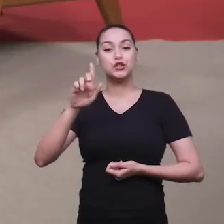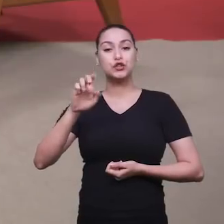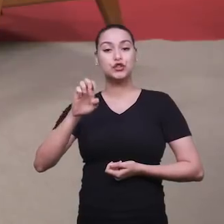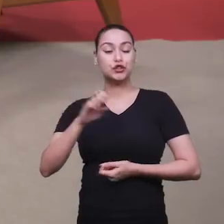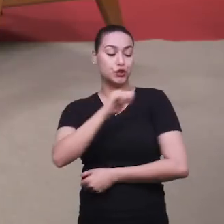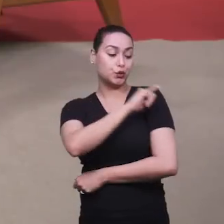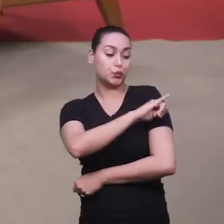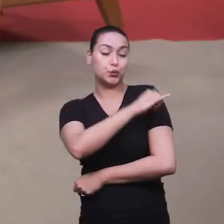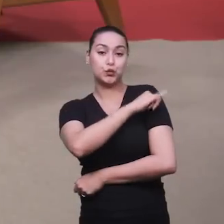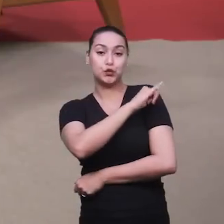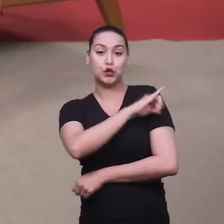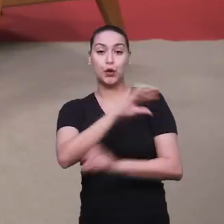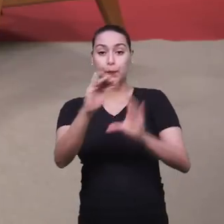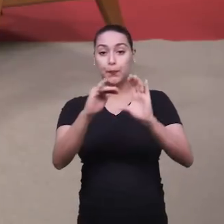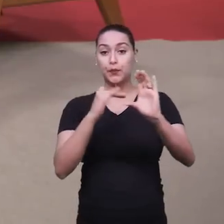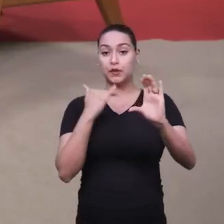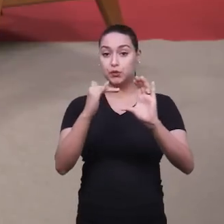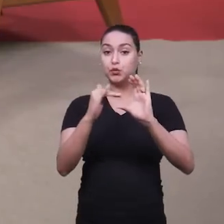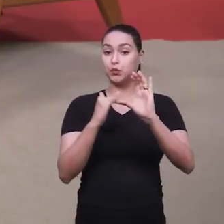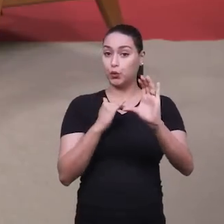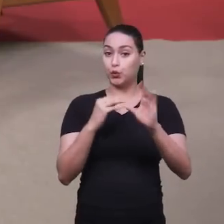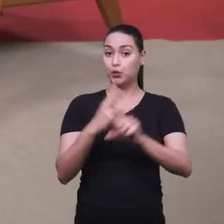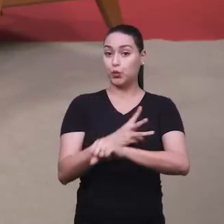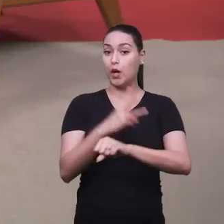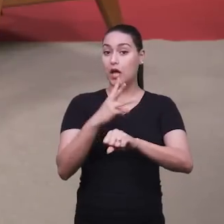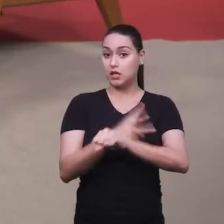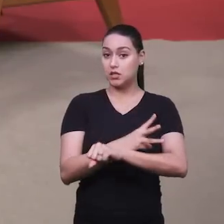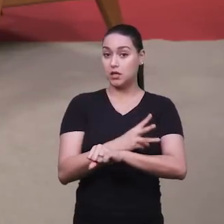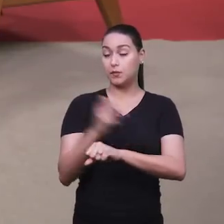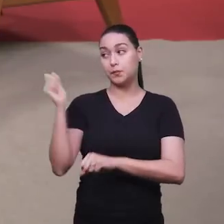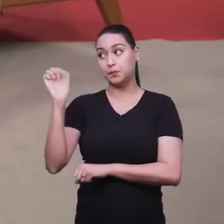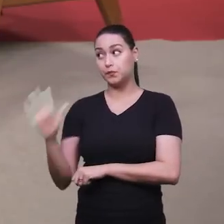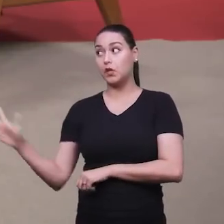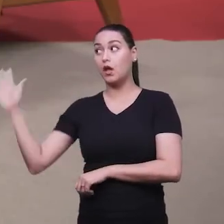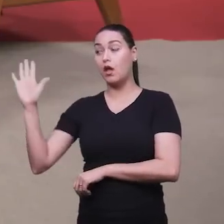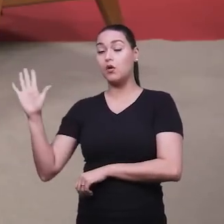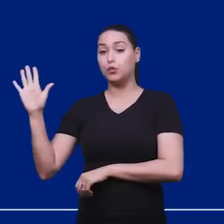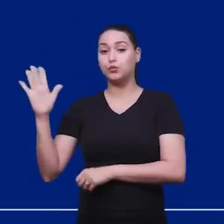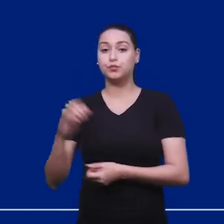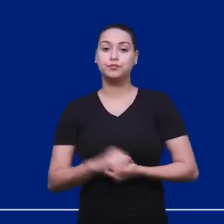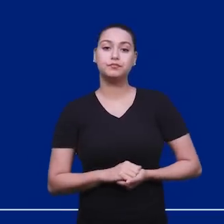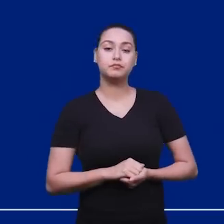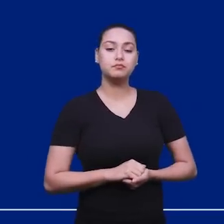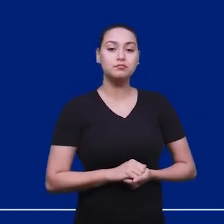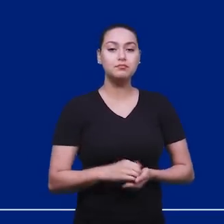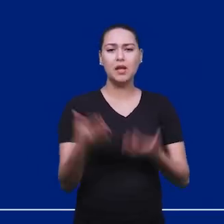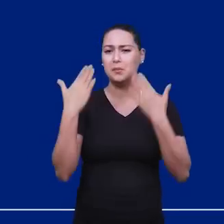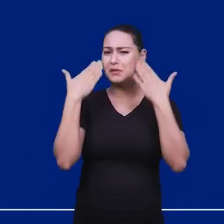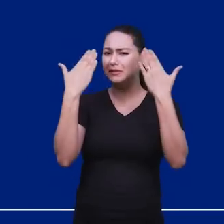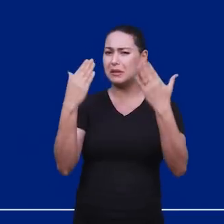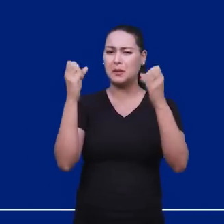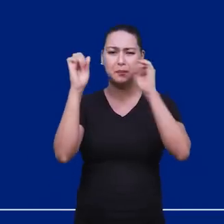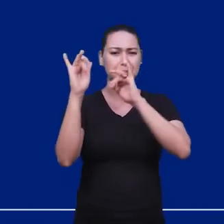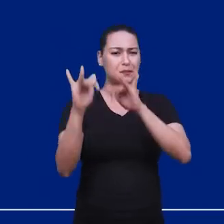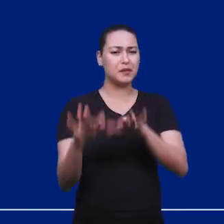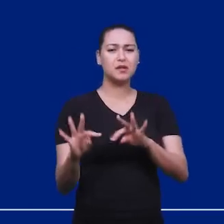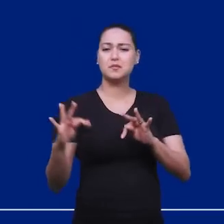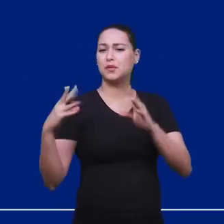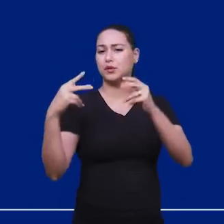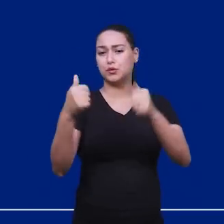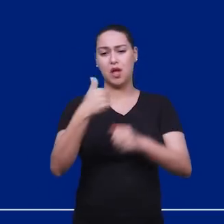Rio de Janeiro, mandou a seguinte mensagem para nós ali pelo WhatsApp usando o QR Code. O programa é uma bênção